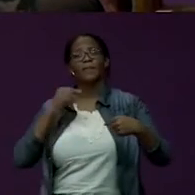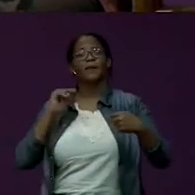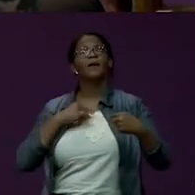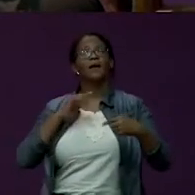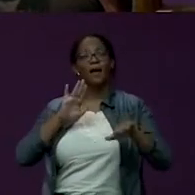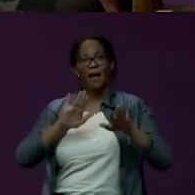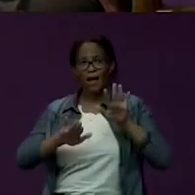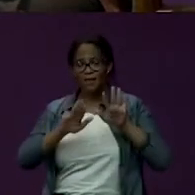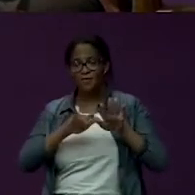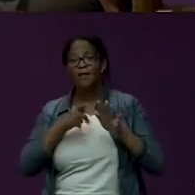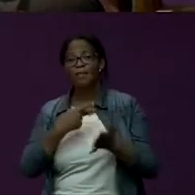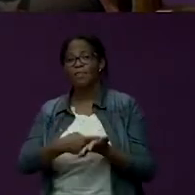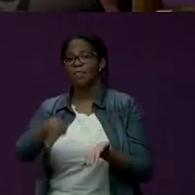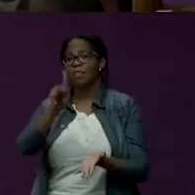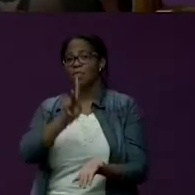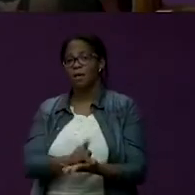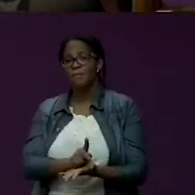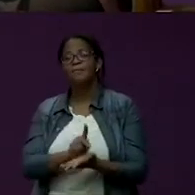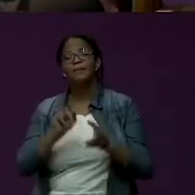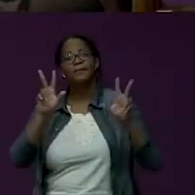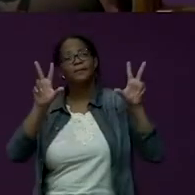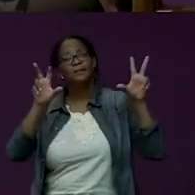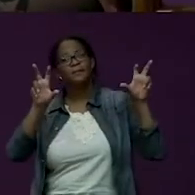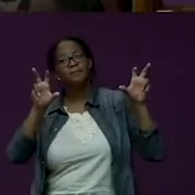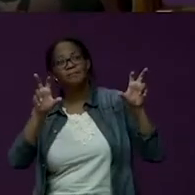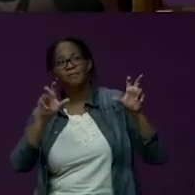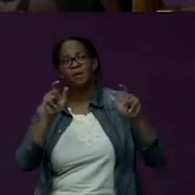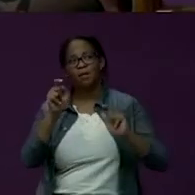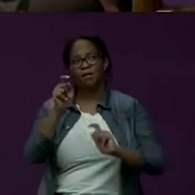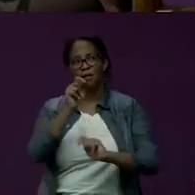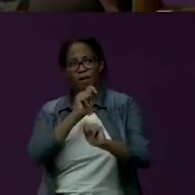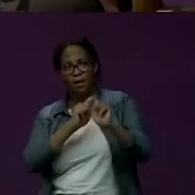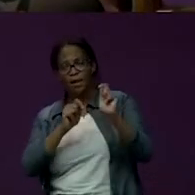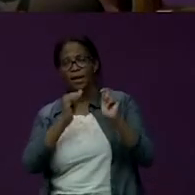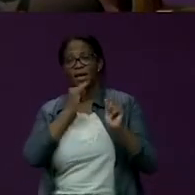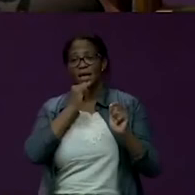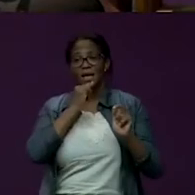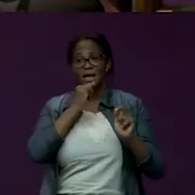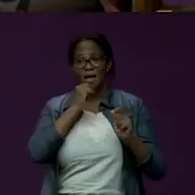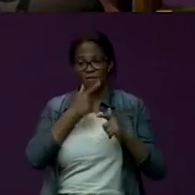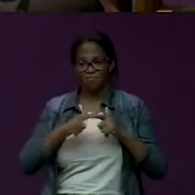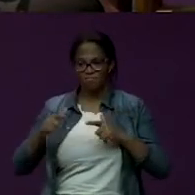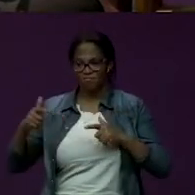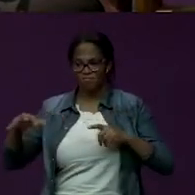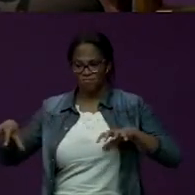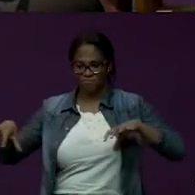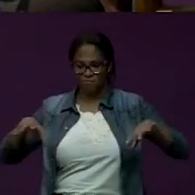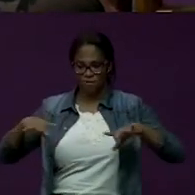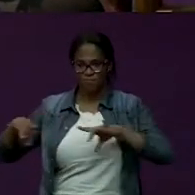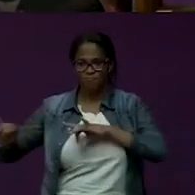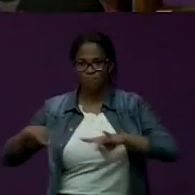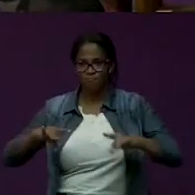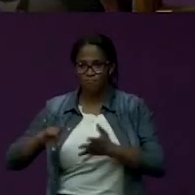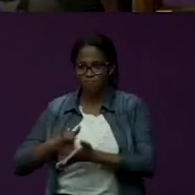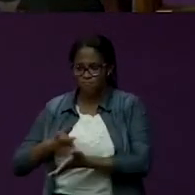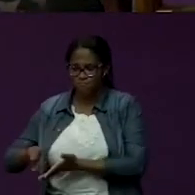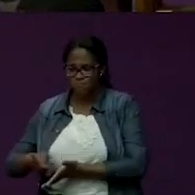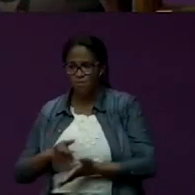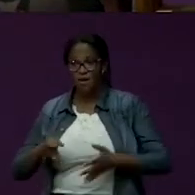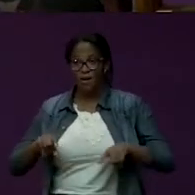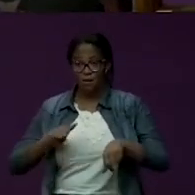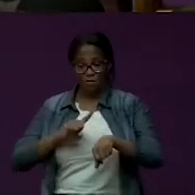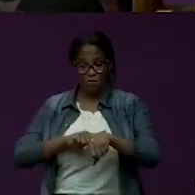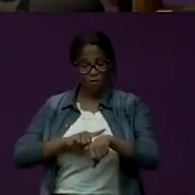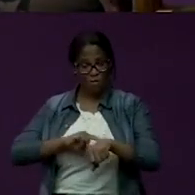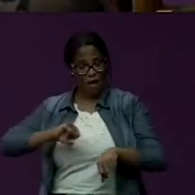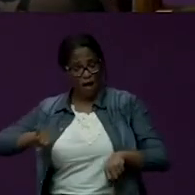vezes em casca de banana, né? Nessa coisa extremamente polarizada, e eu acho que num momento como esse a gente tem